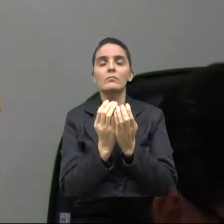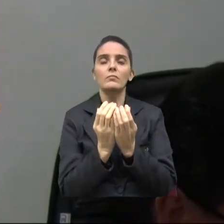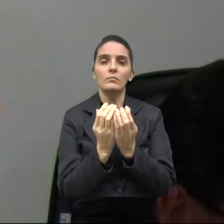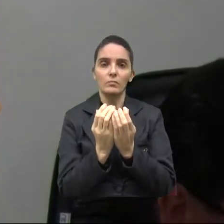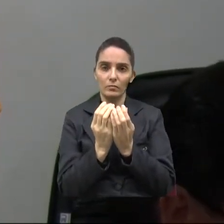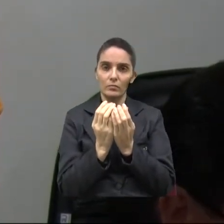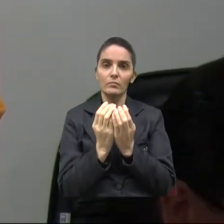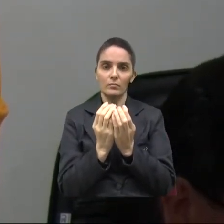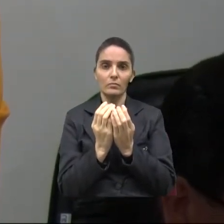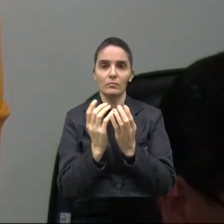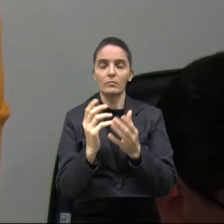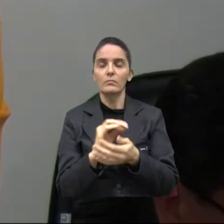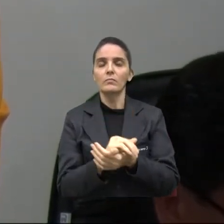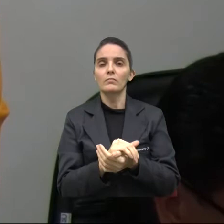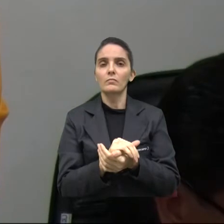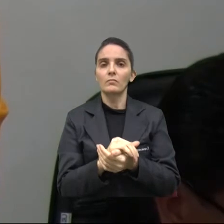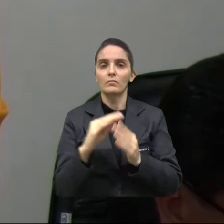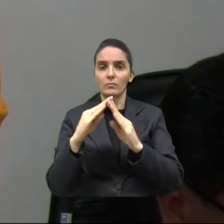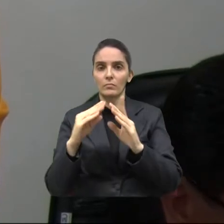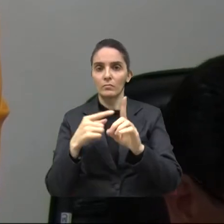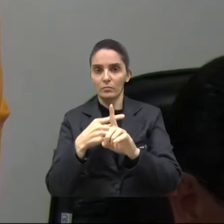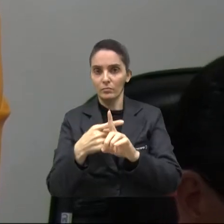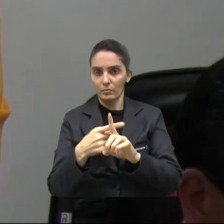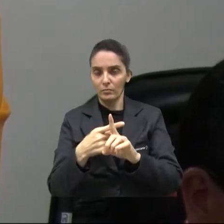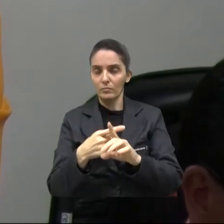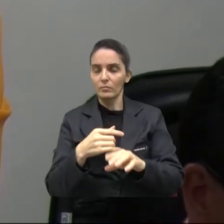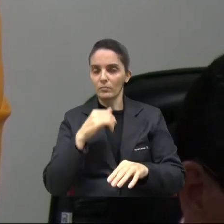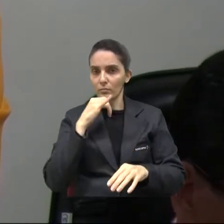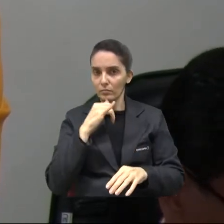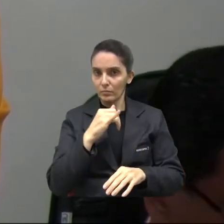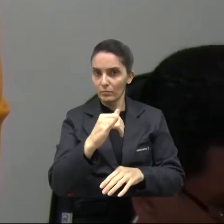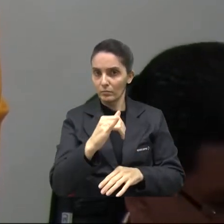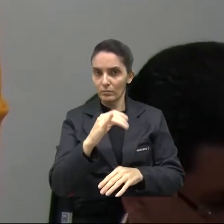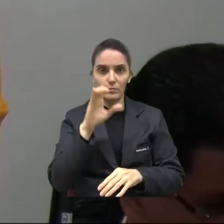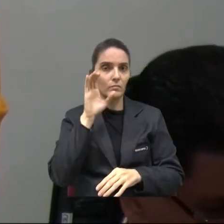essa notícia, né, e que trouxe realmente,